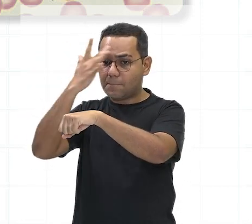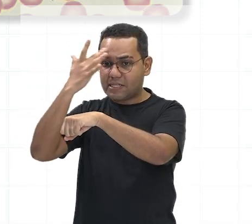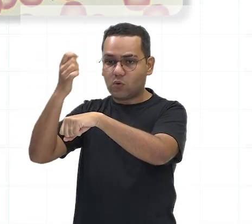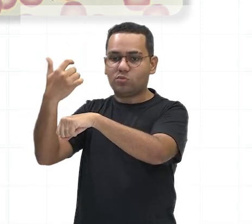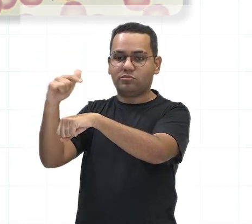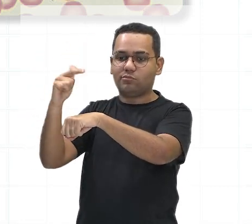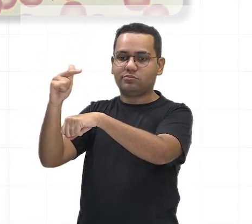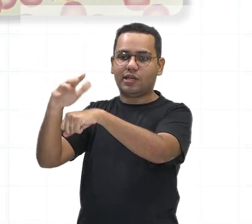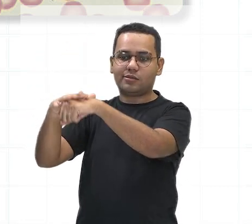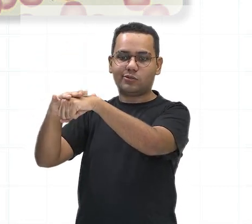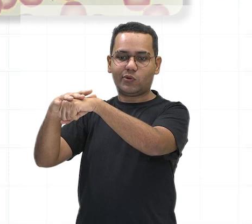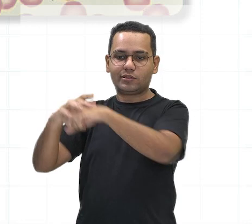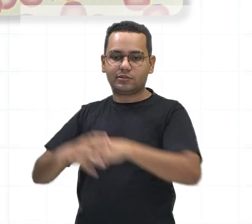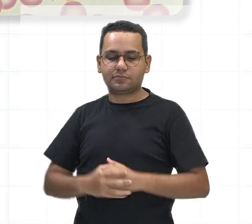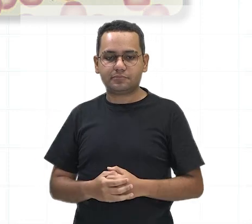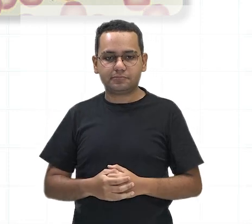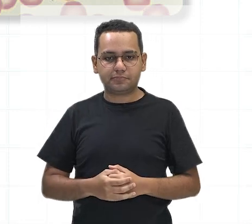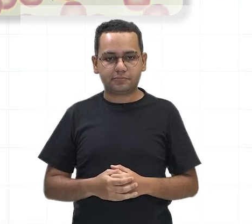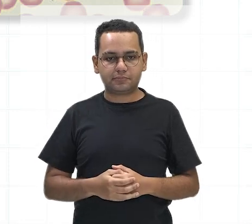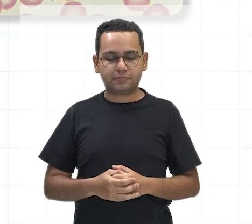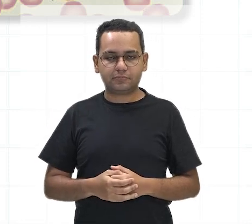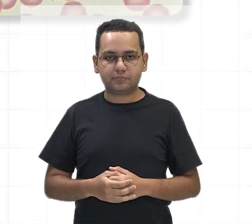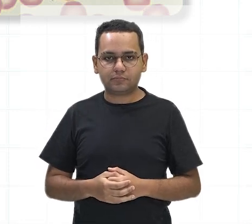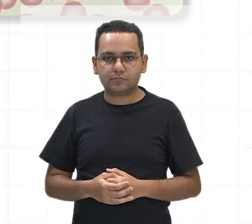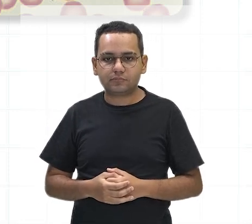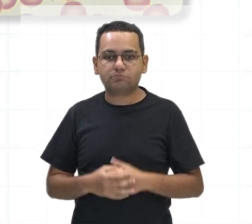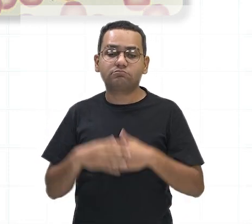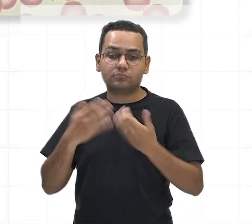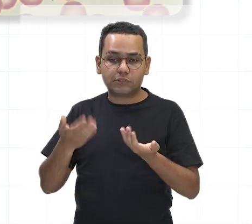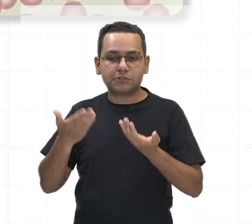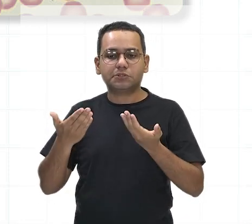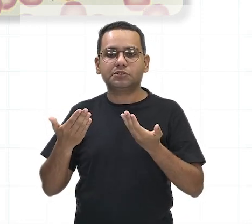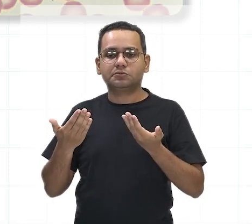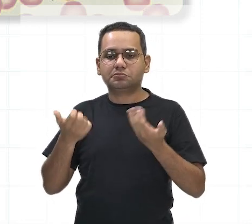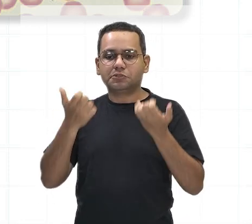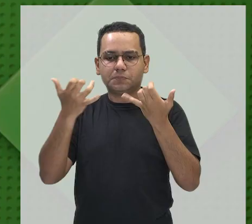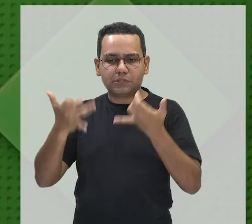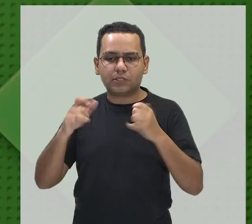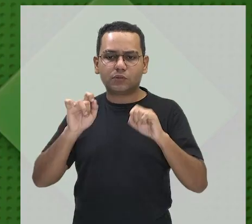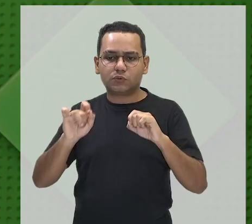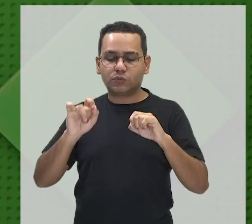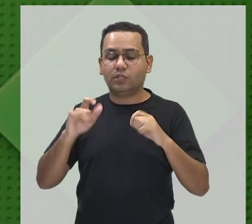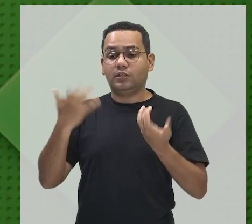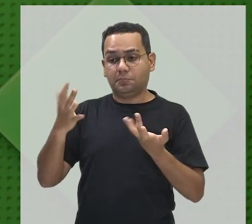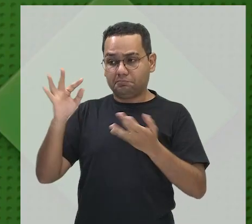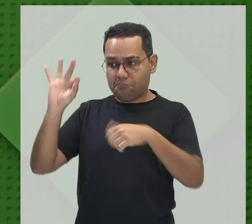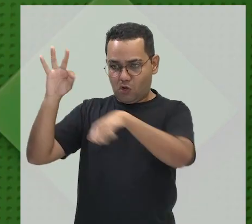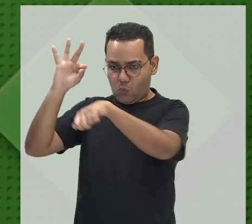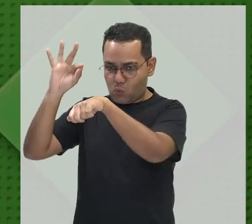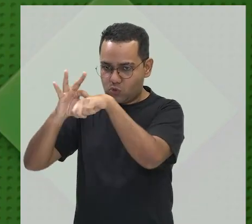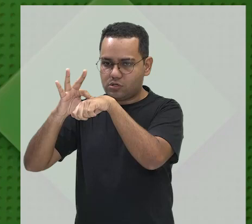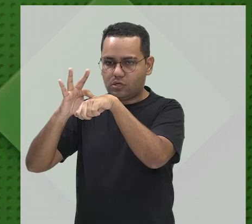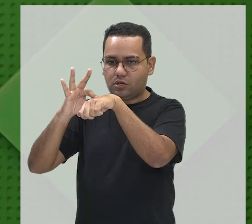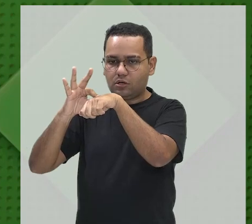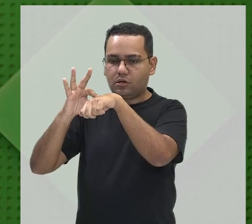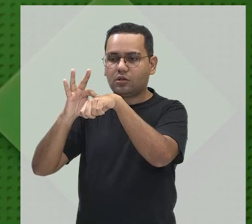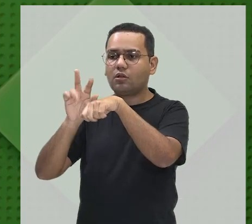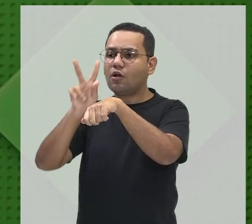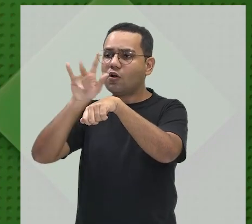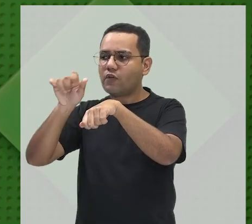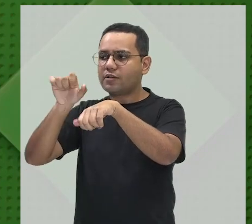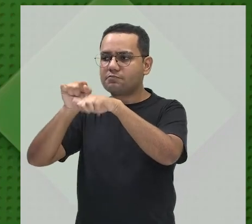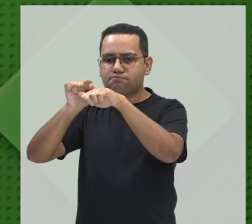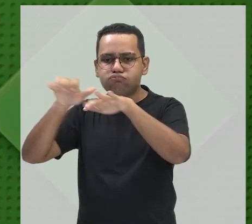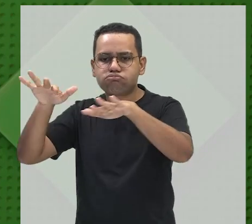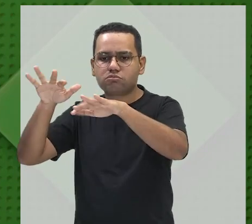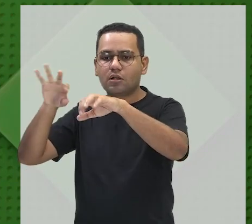sempre reforçando essa questão do ciclo, porque vai passando ali através da picada do mosquito que vai contaminando uma